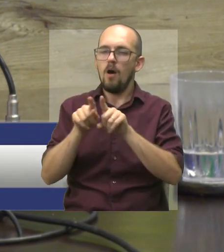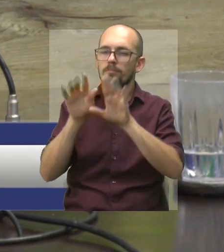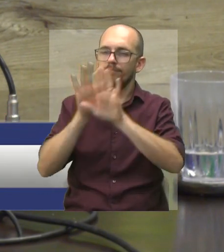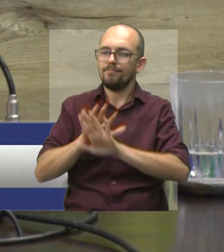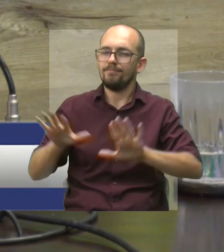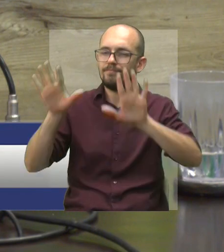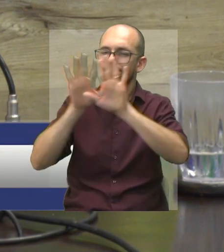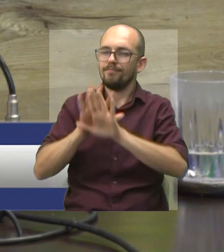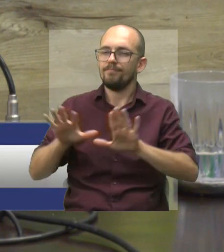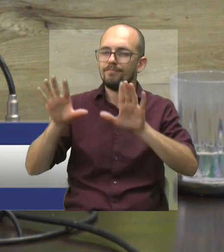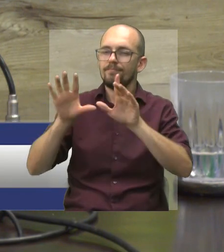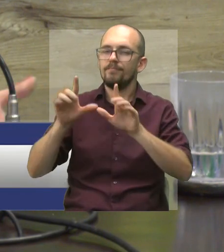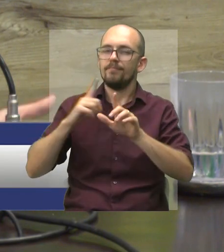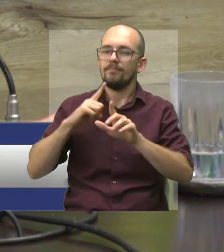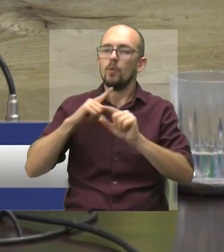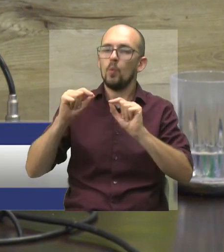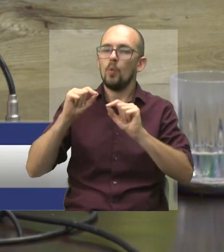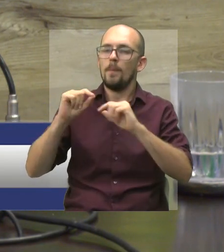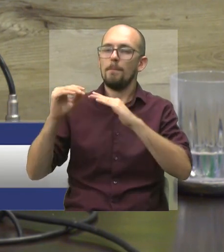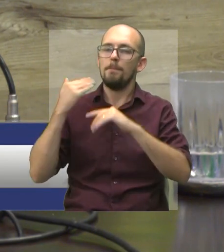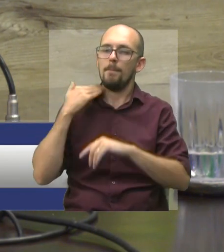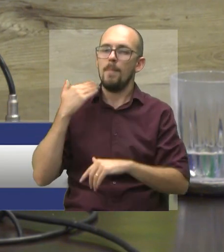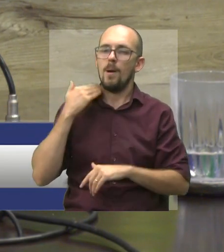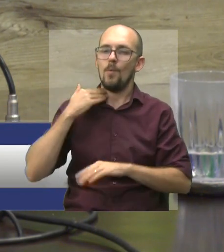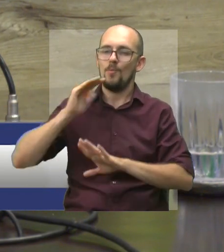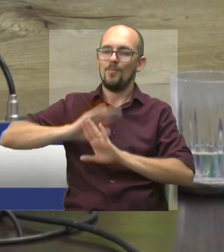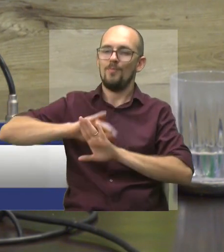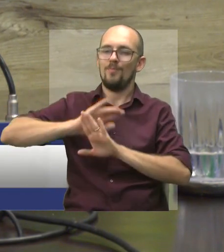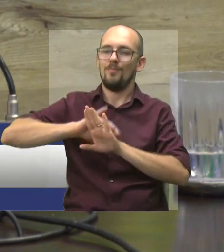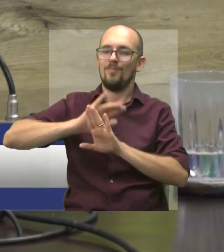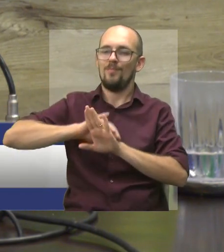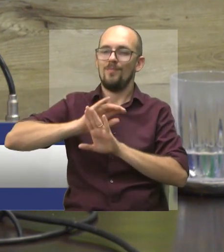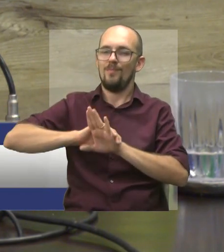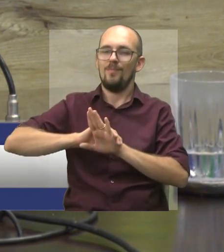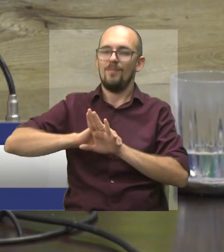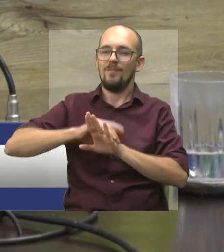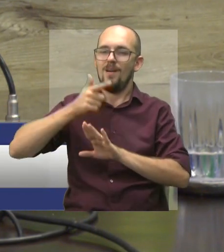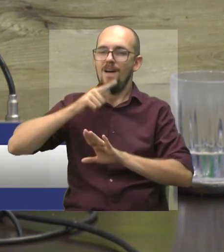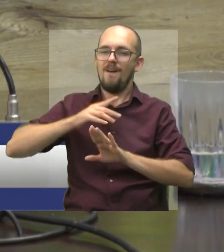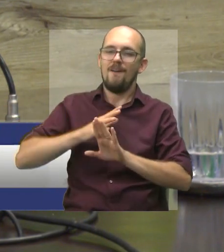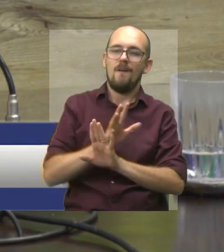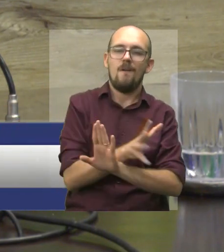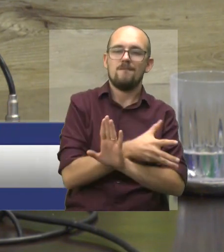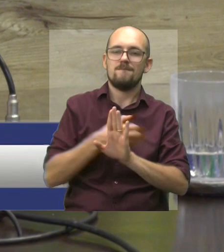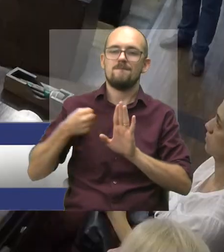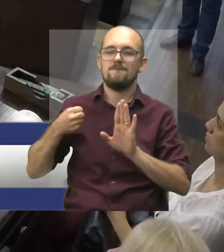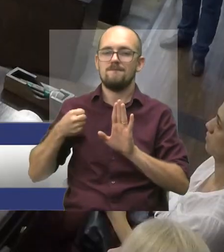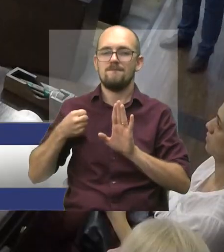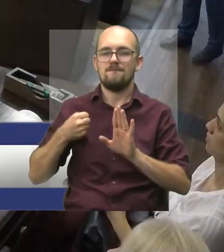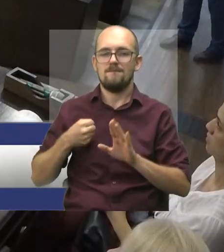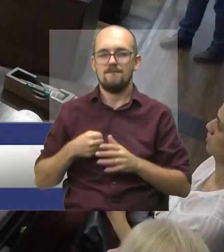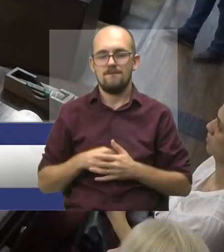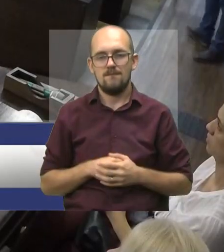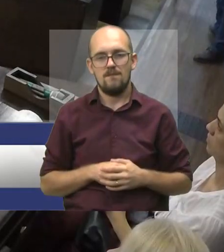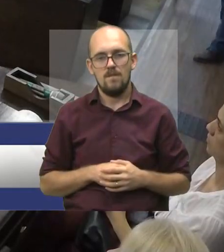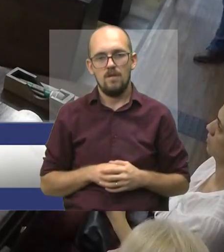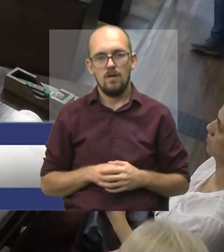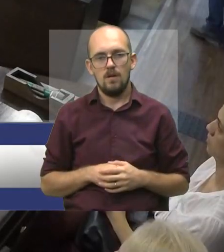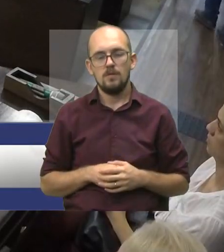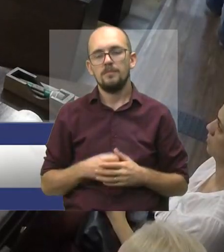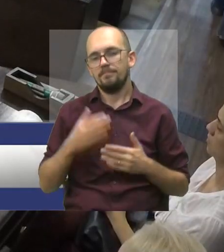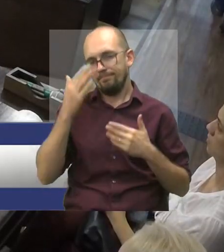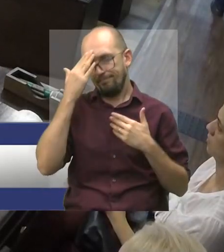sistema das instituições financeiras possam entrar nos nossos cofres. Tá certo, obrigado